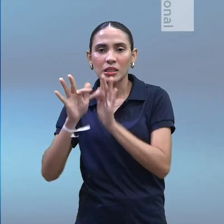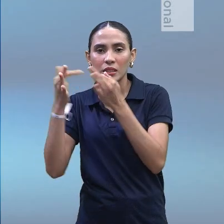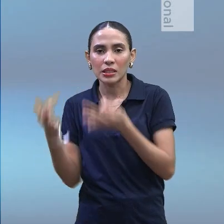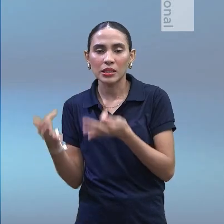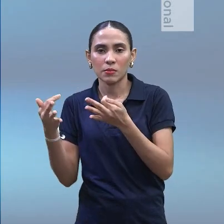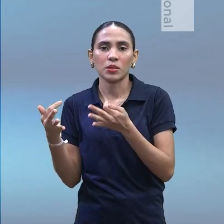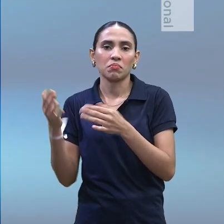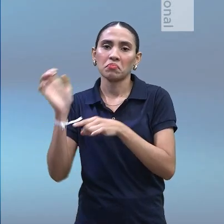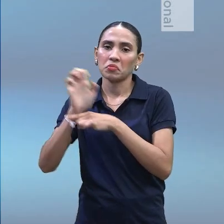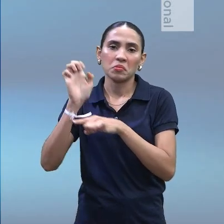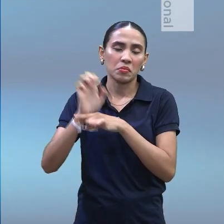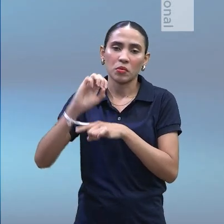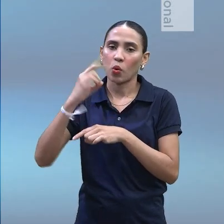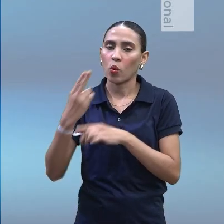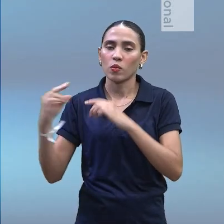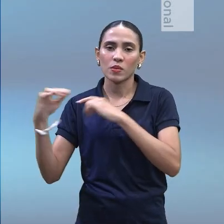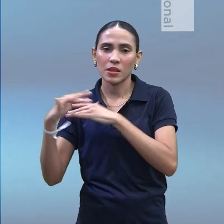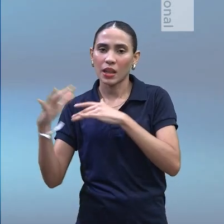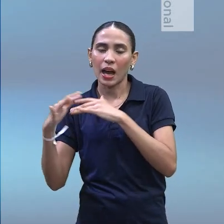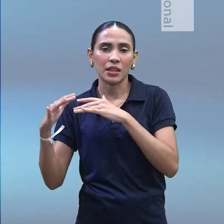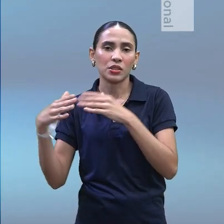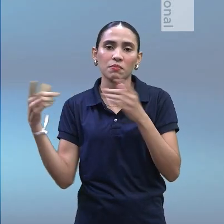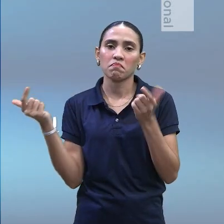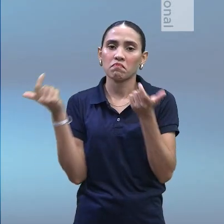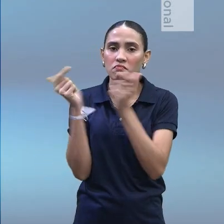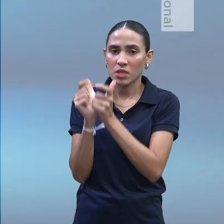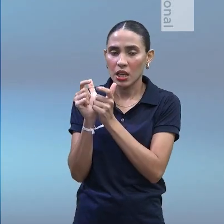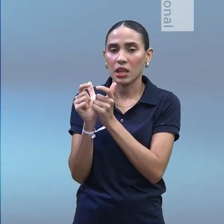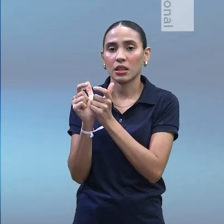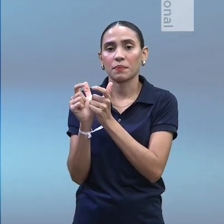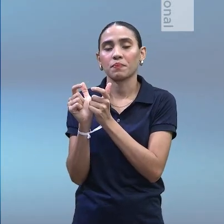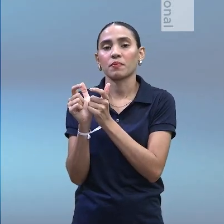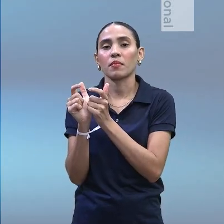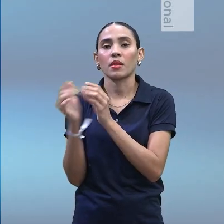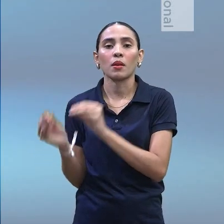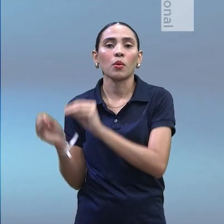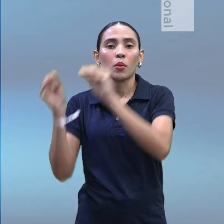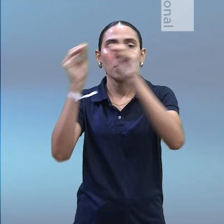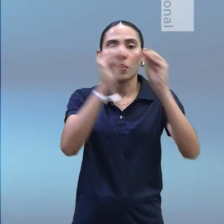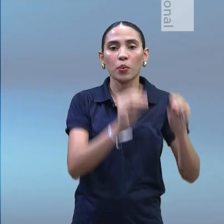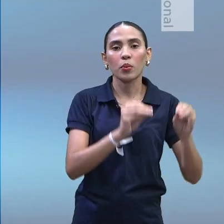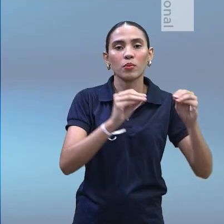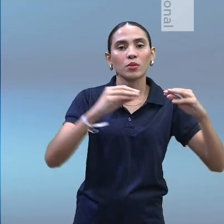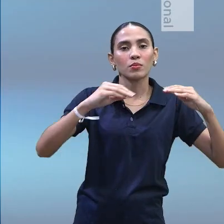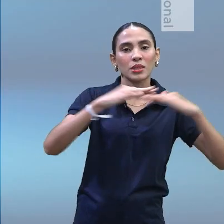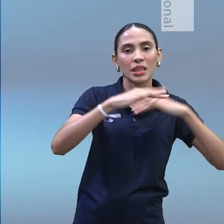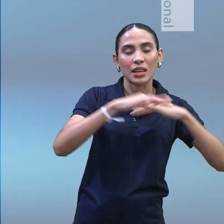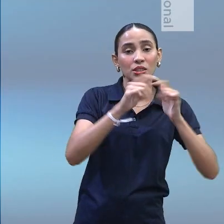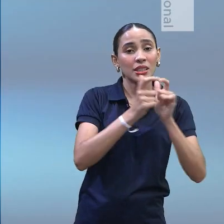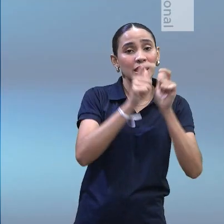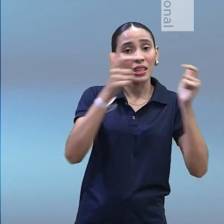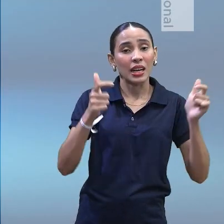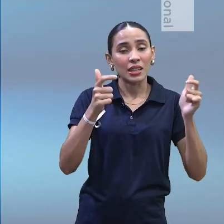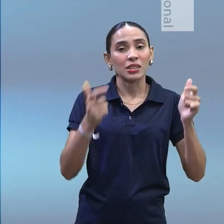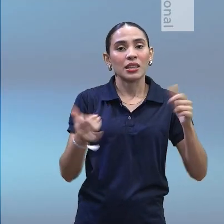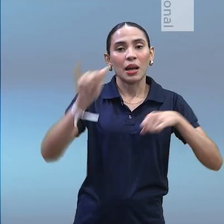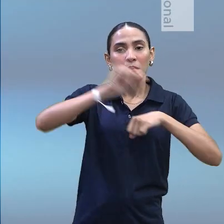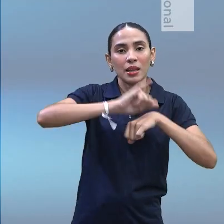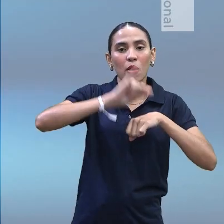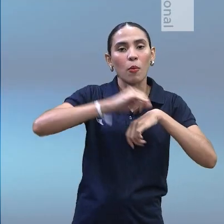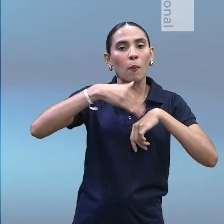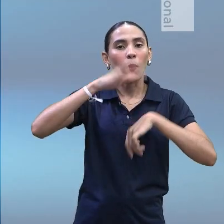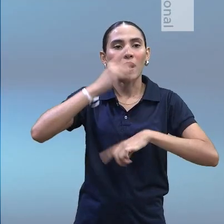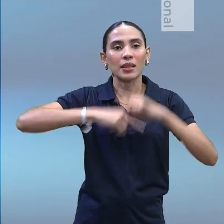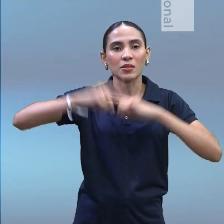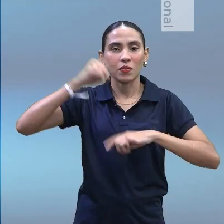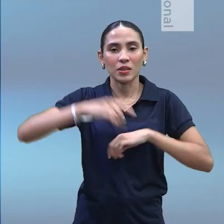do estado ou uma cidade muito pequena, ir para uma capital, para uma cidade bem mais